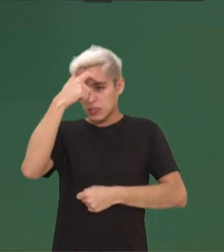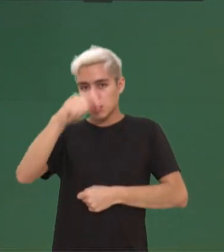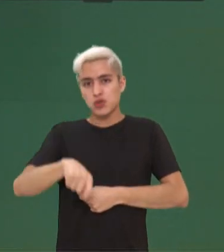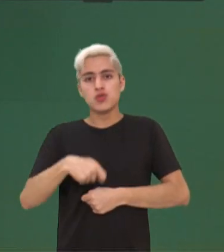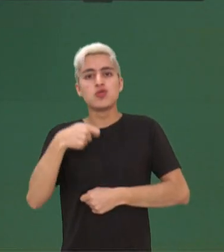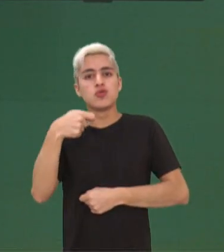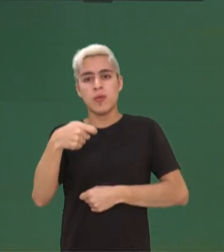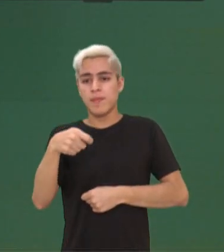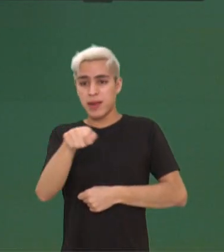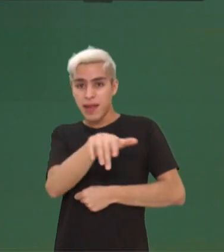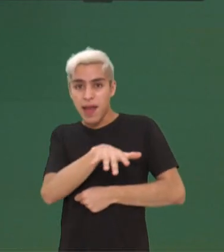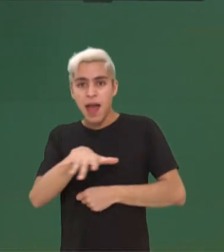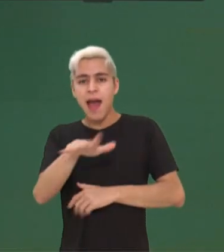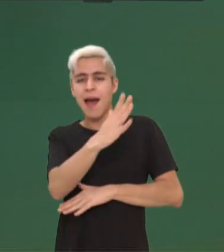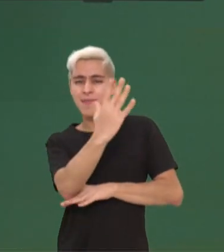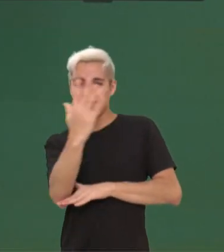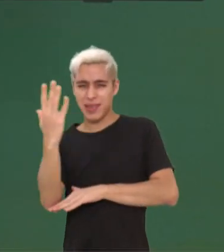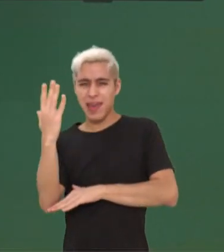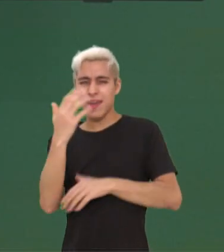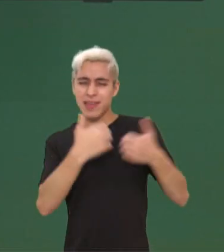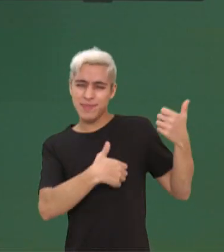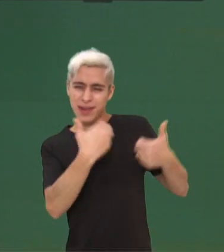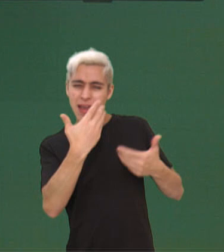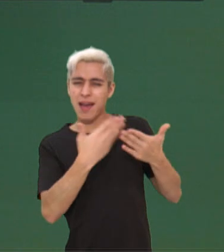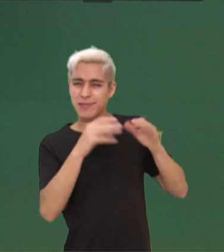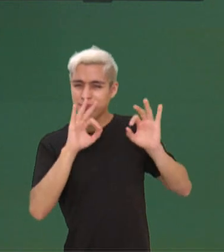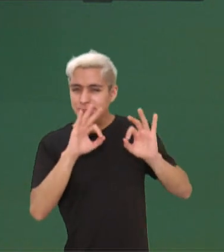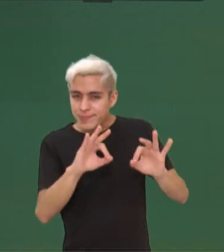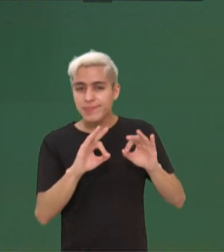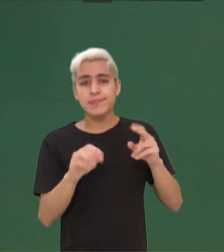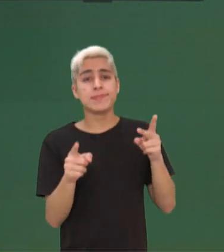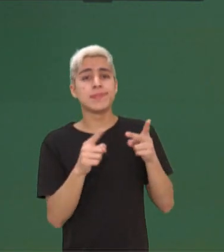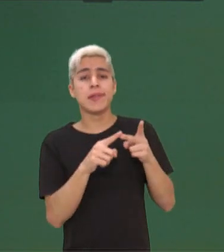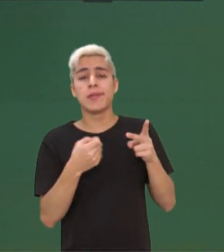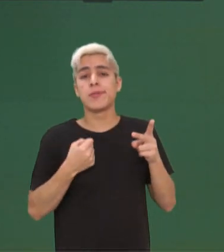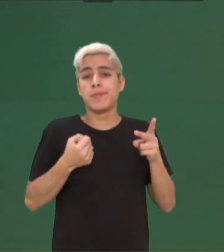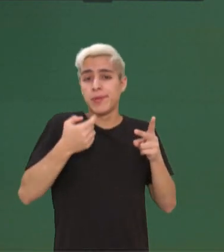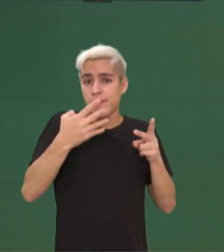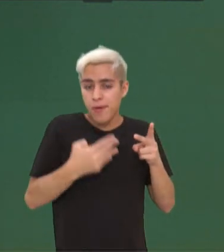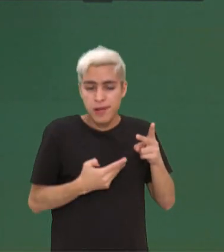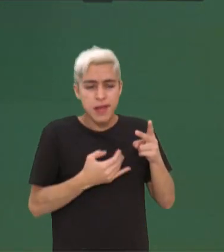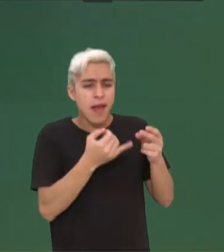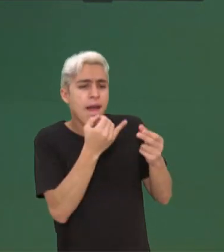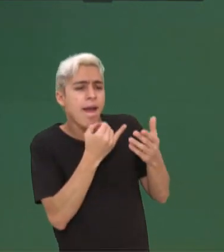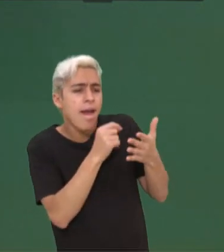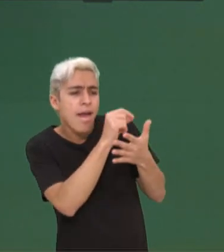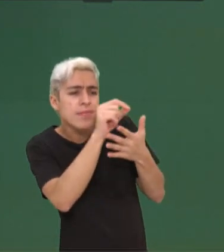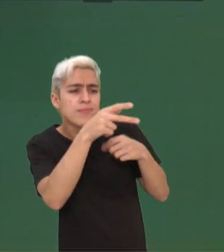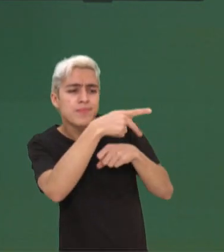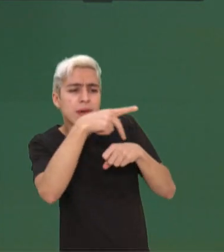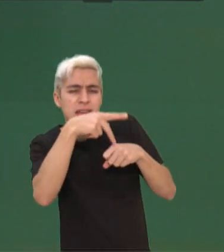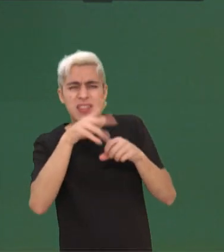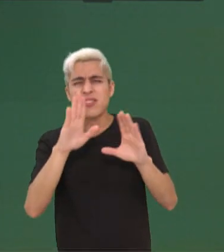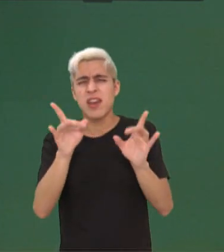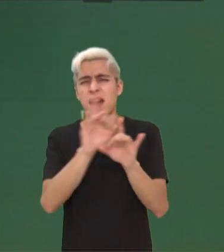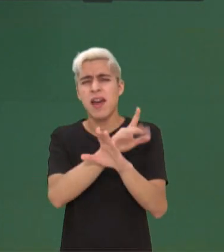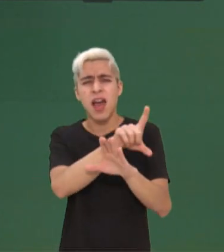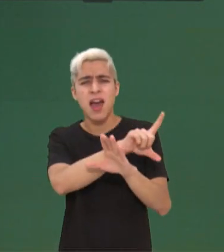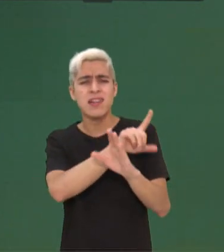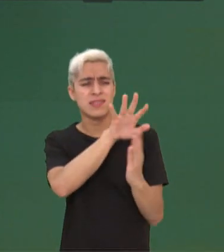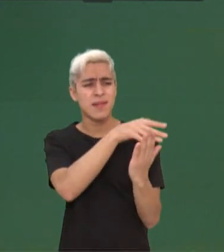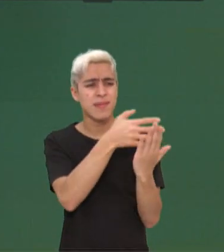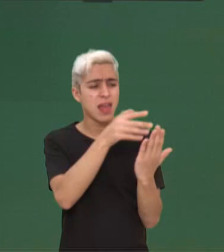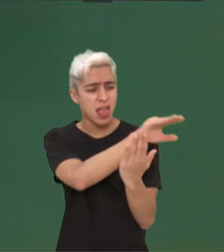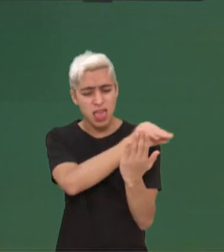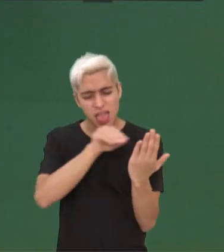questão ambiental que nós tratamos na aula anterior. E há quatro exemplos de países, vocês já fizeram lá na tabela. Era só